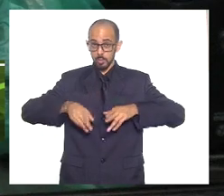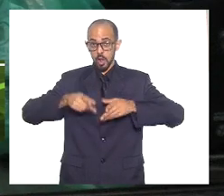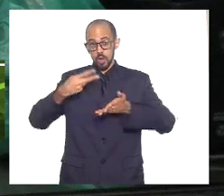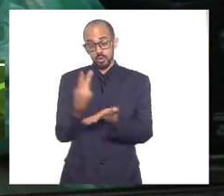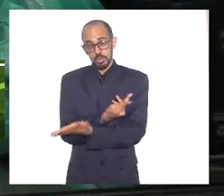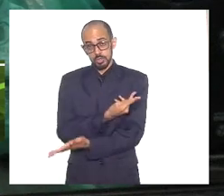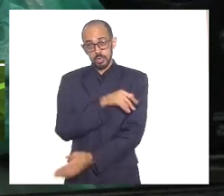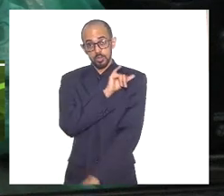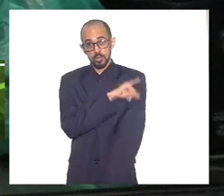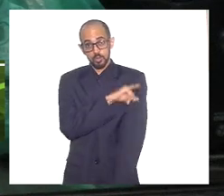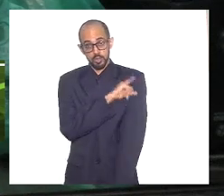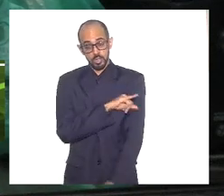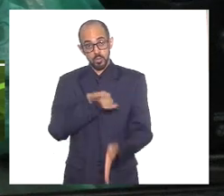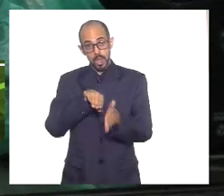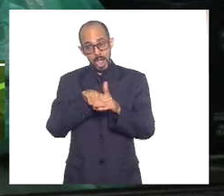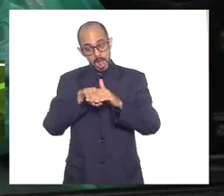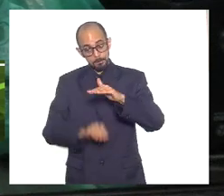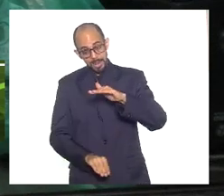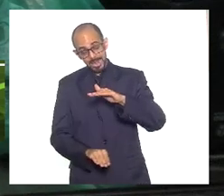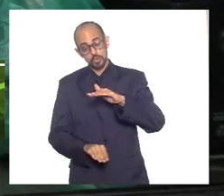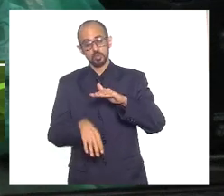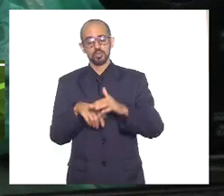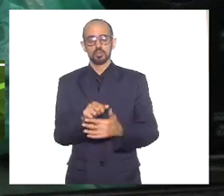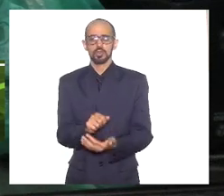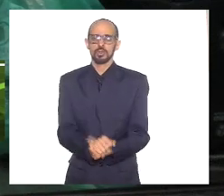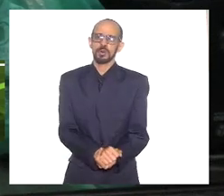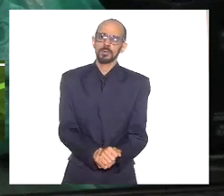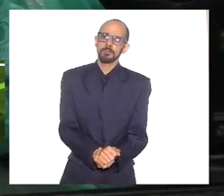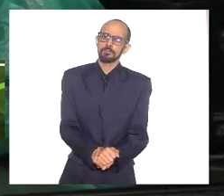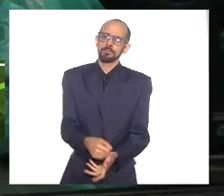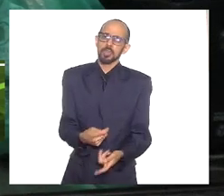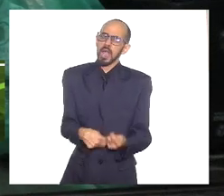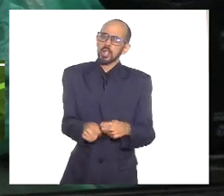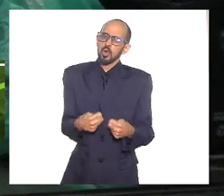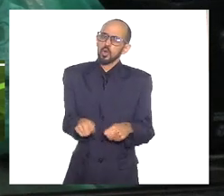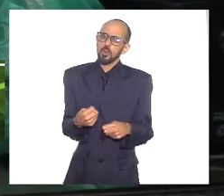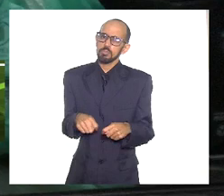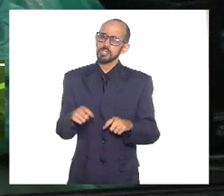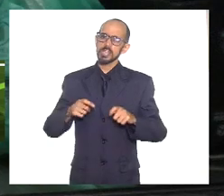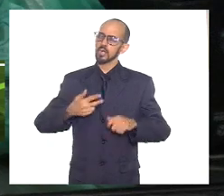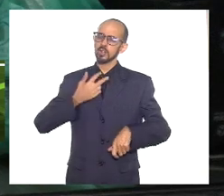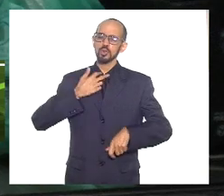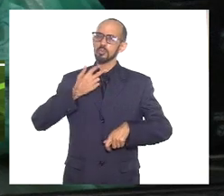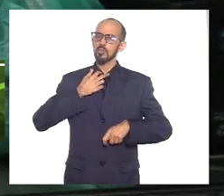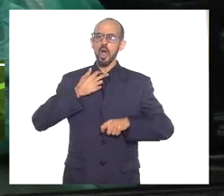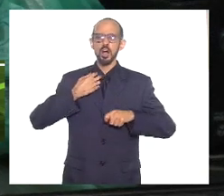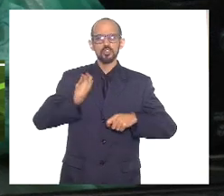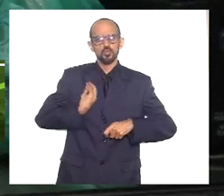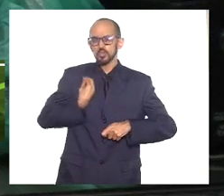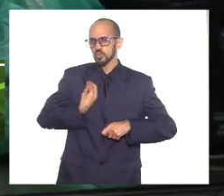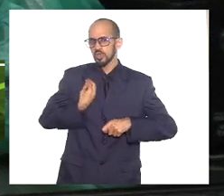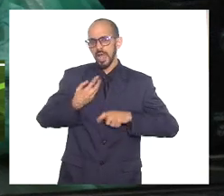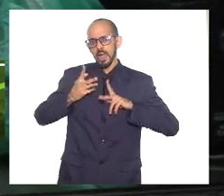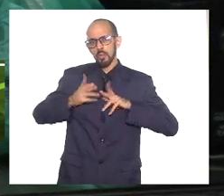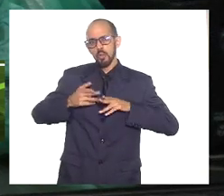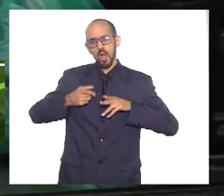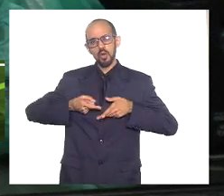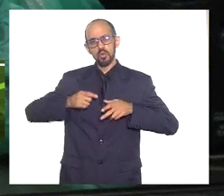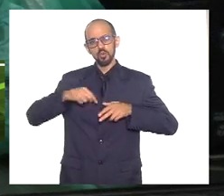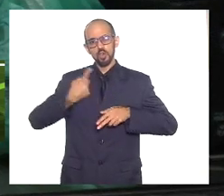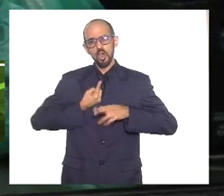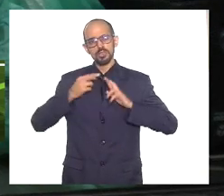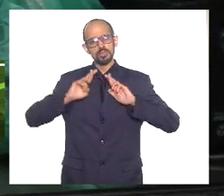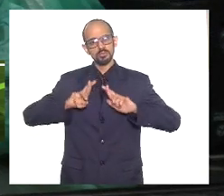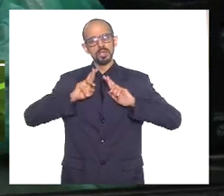Janeiro, abaixo disso, a economia não pode funcionar conforme previsto e a arrecadação também